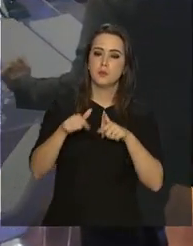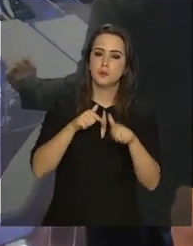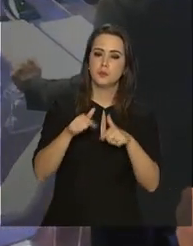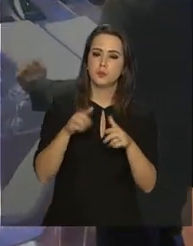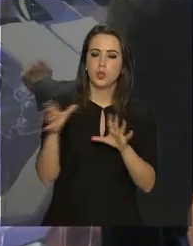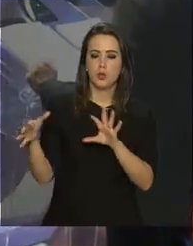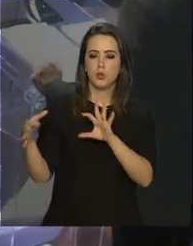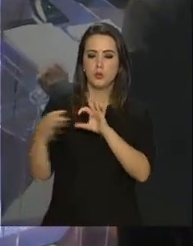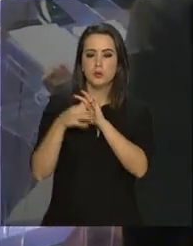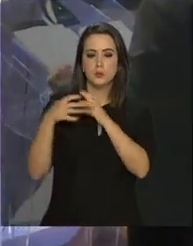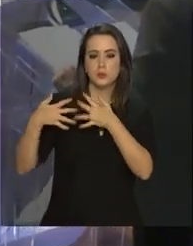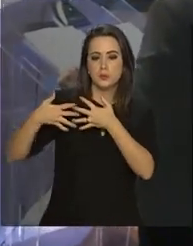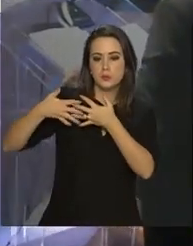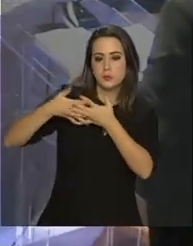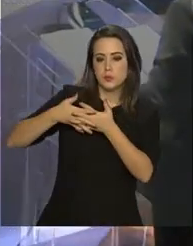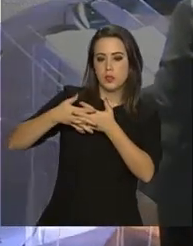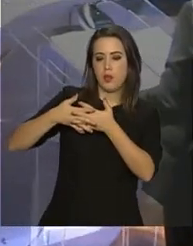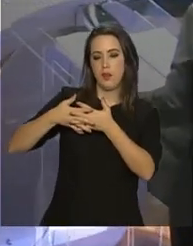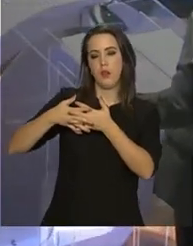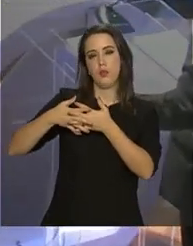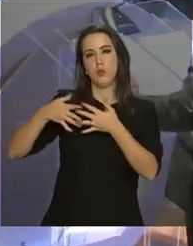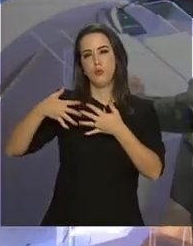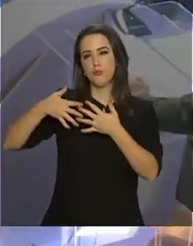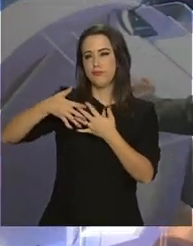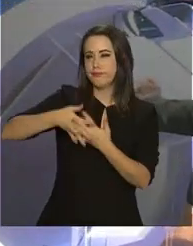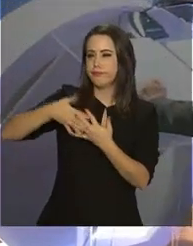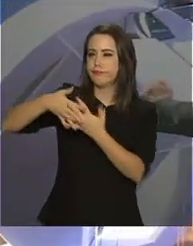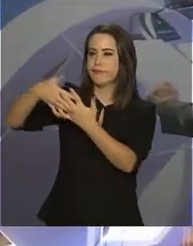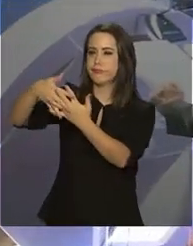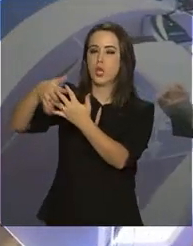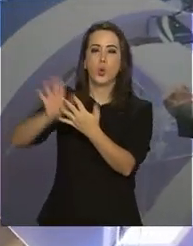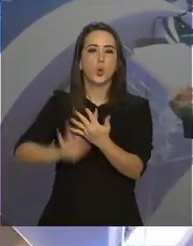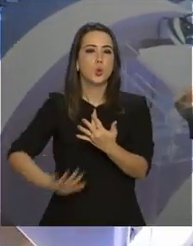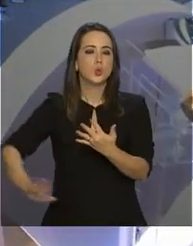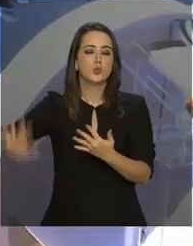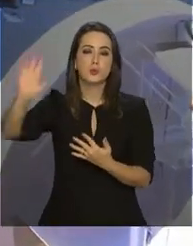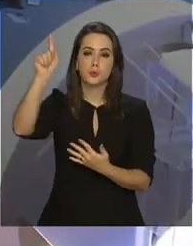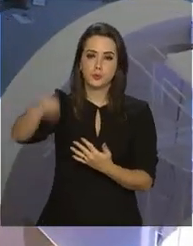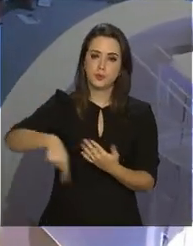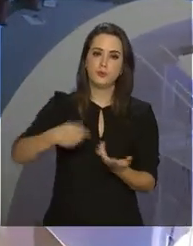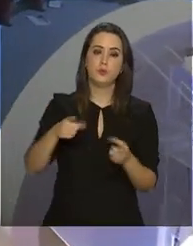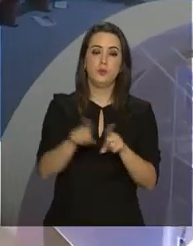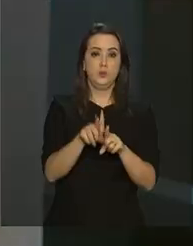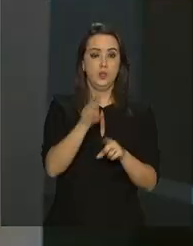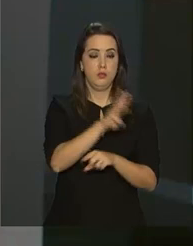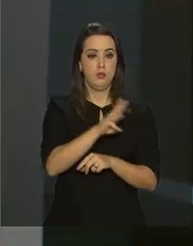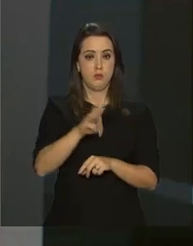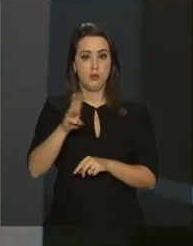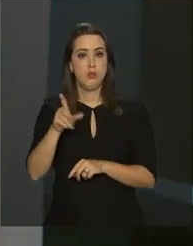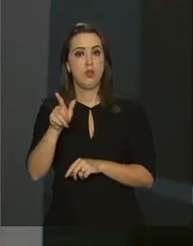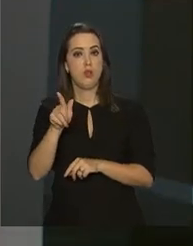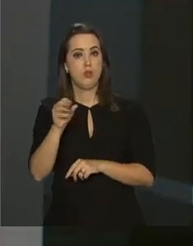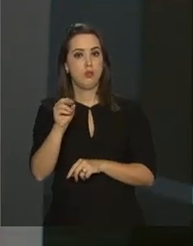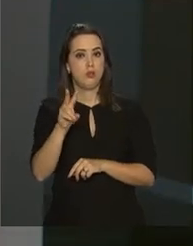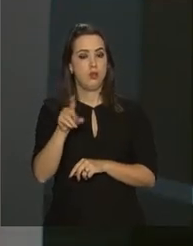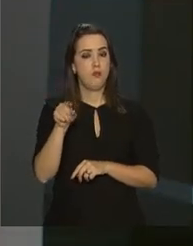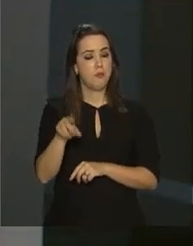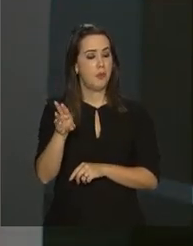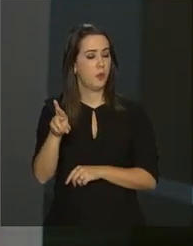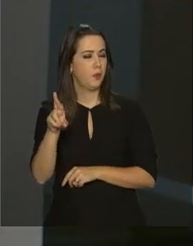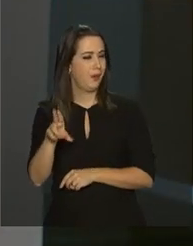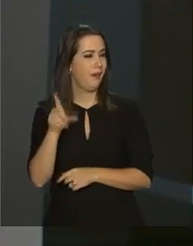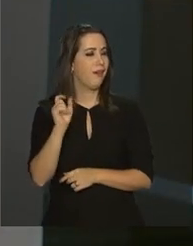articulada com eles. A Rede Nacional de Governo Digital, rede.gov.br, se propõe endereçar este